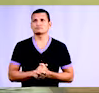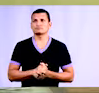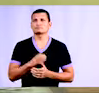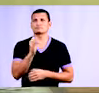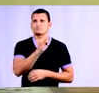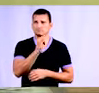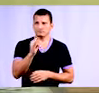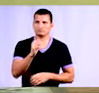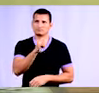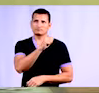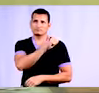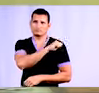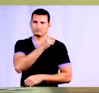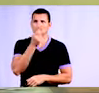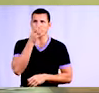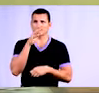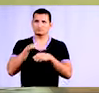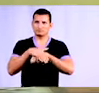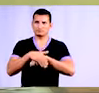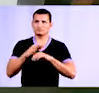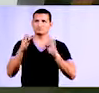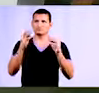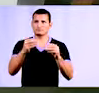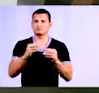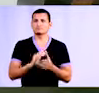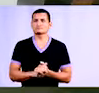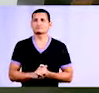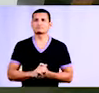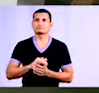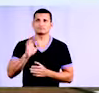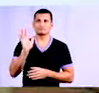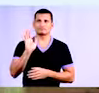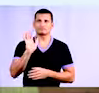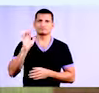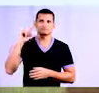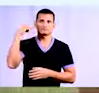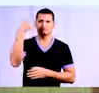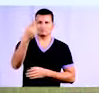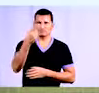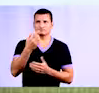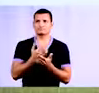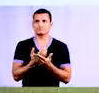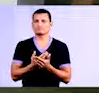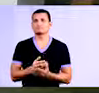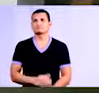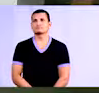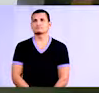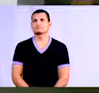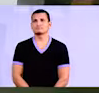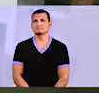e aos nossos alunos. Uma boa noite, até a próxima teleaula. Isso, até a próxima teleaula, fiquem todos com Deus.